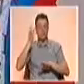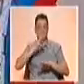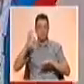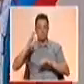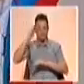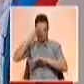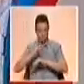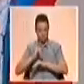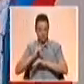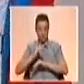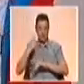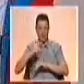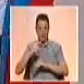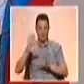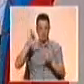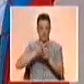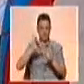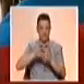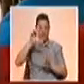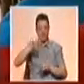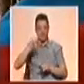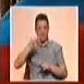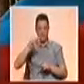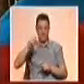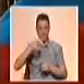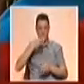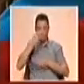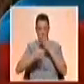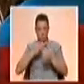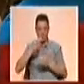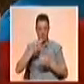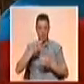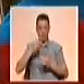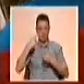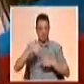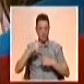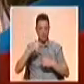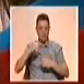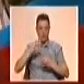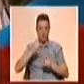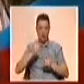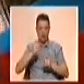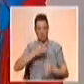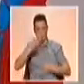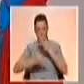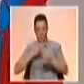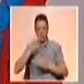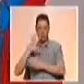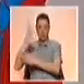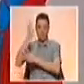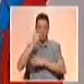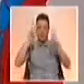a coisa ao mínimo para também participar. Mas vão fazer também um ciclo de conversas sobre o ambiente, está não é? Está a decorrer. Já está a decorrer? Está a decorrer, que por acaso o